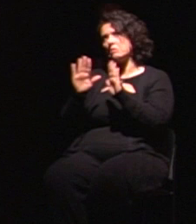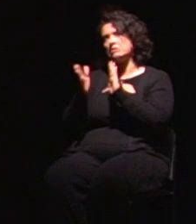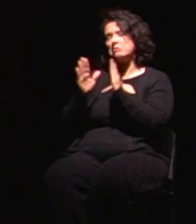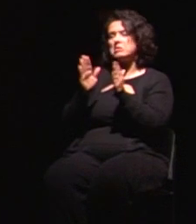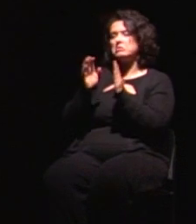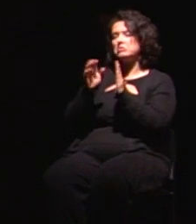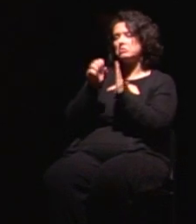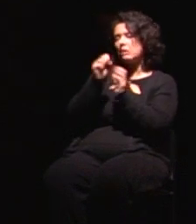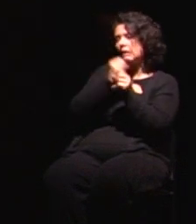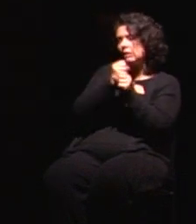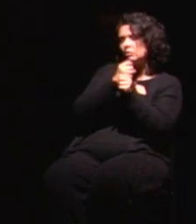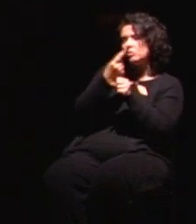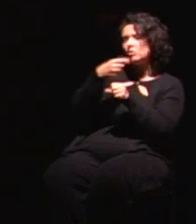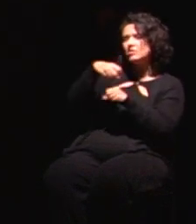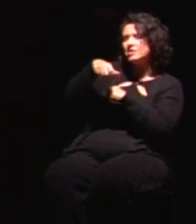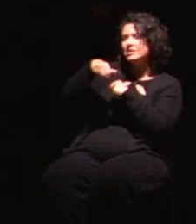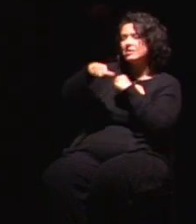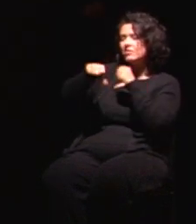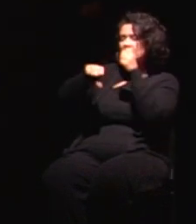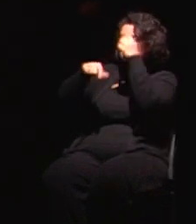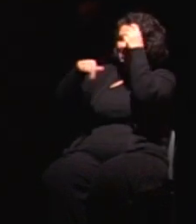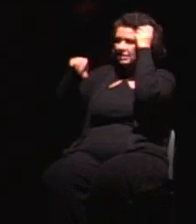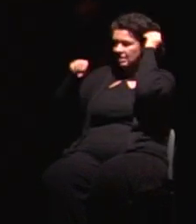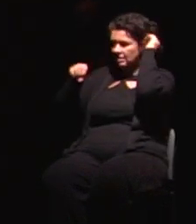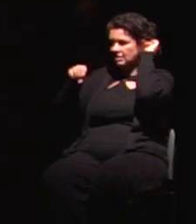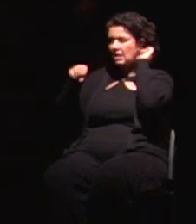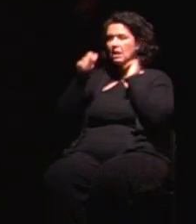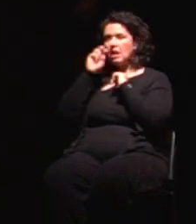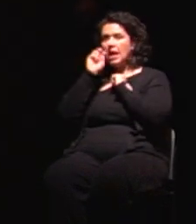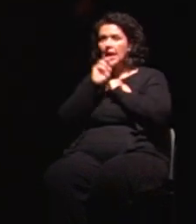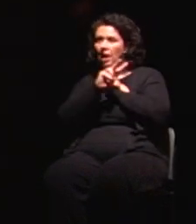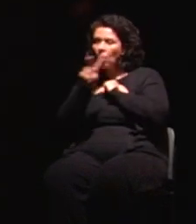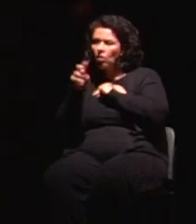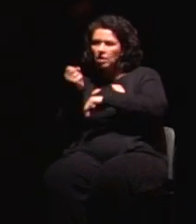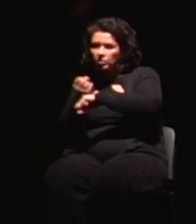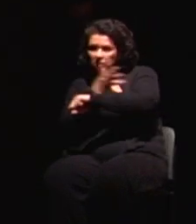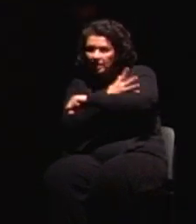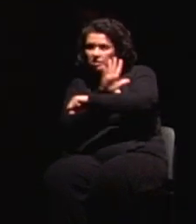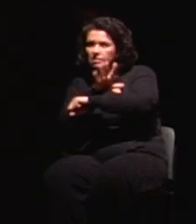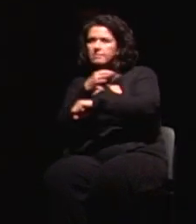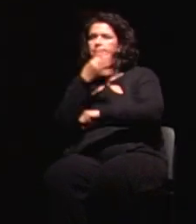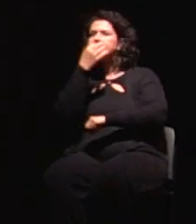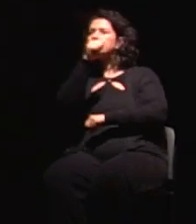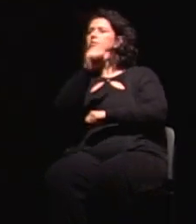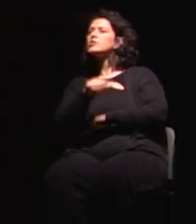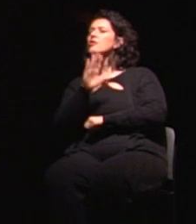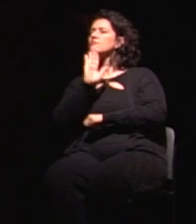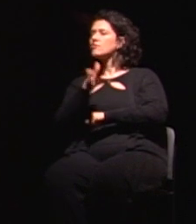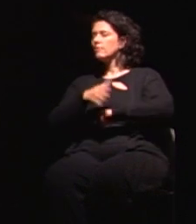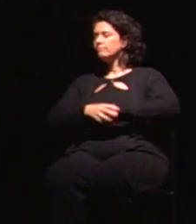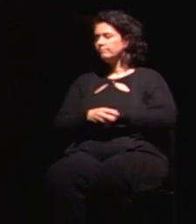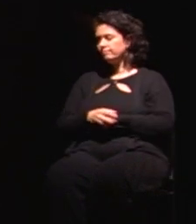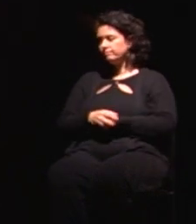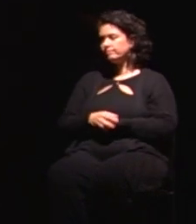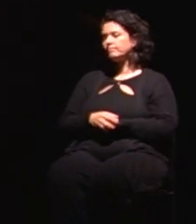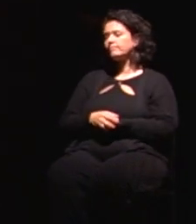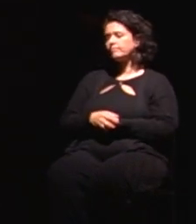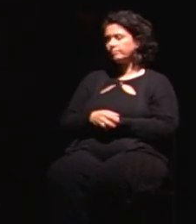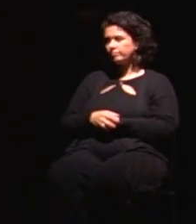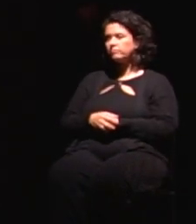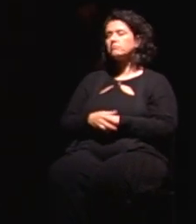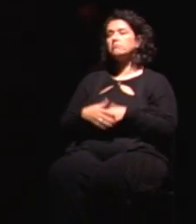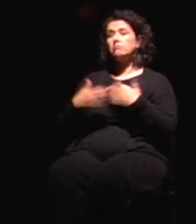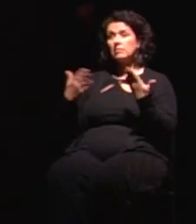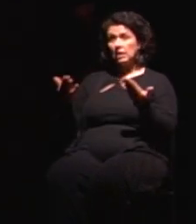70, diferente de alguém que já está olhando criticamente para essa modernidade, né, Helena? Sim, quer dizer, e nesse olhar